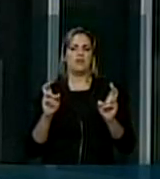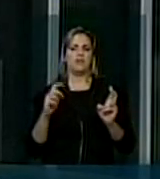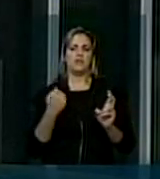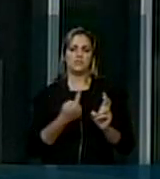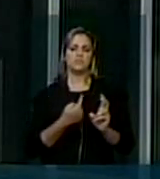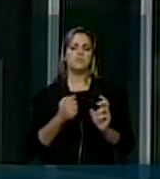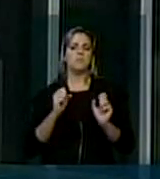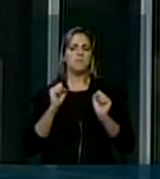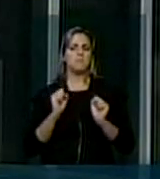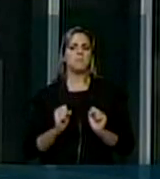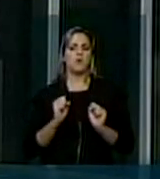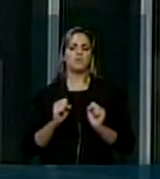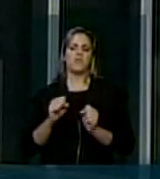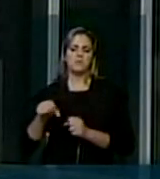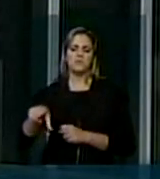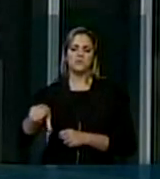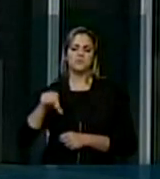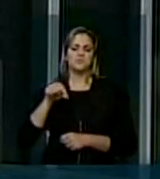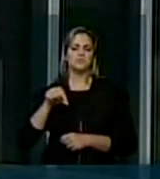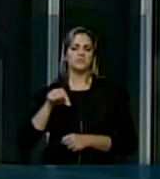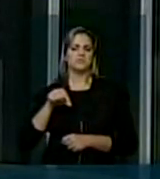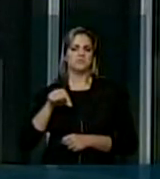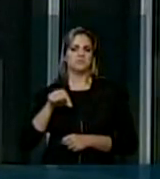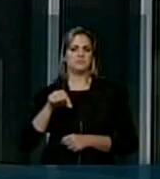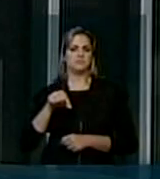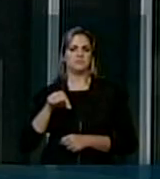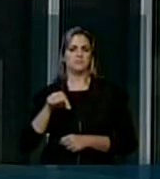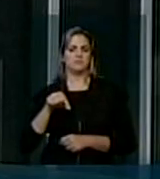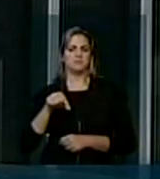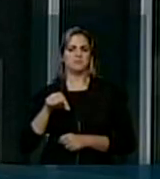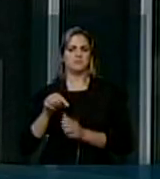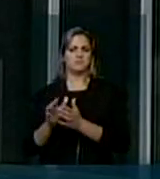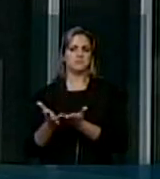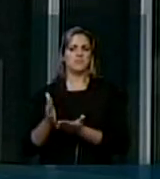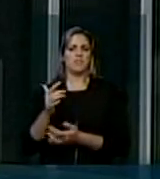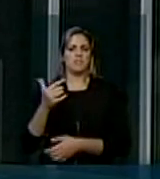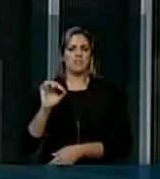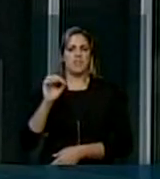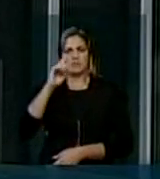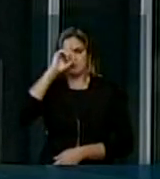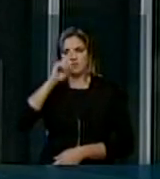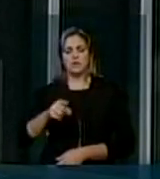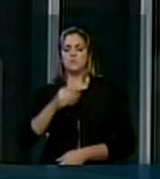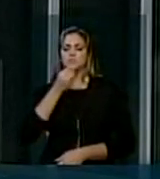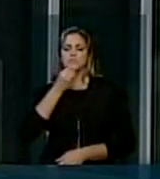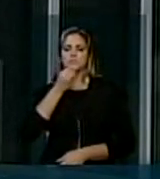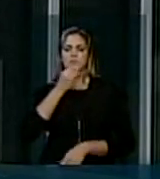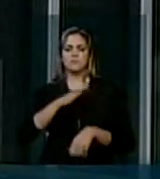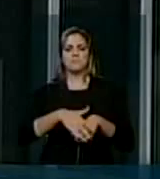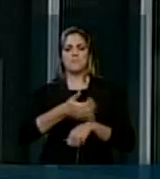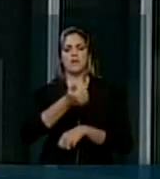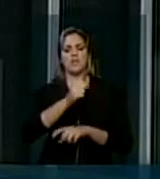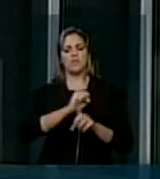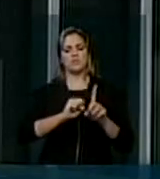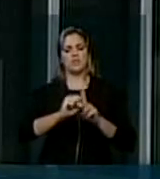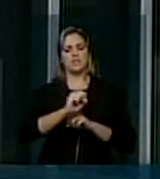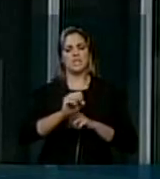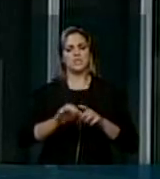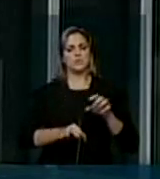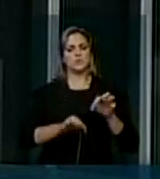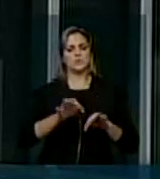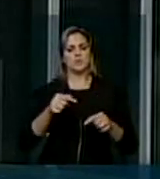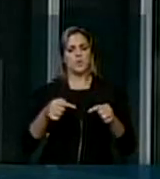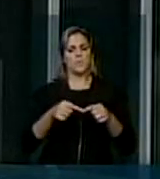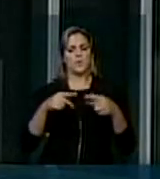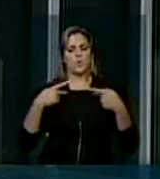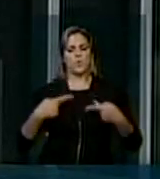poderíamos dele extrair para que a sociedade pudesse ser melhor, mais justa, mais